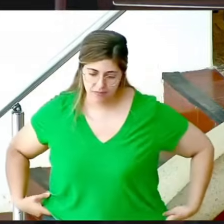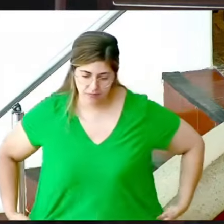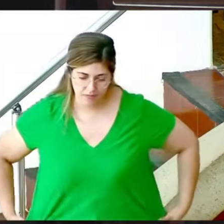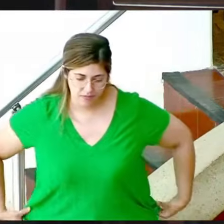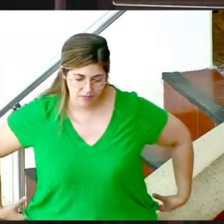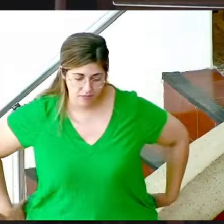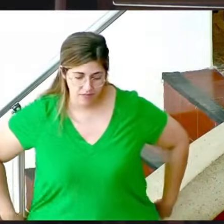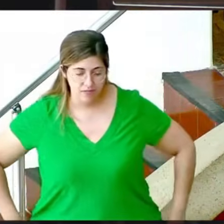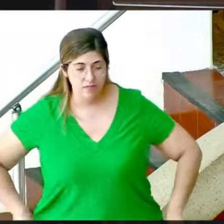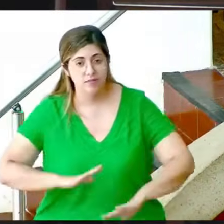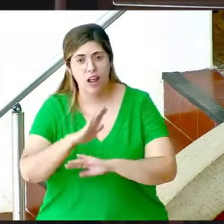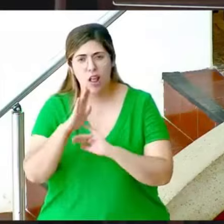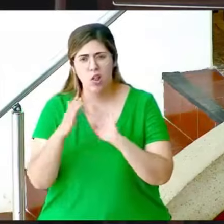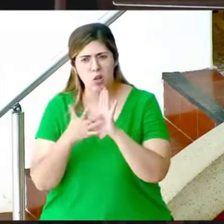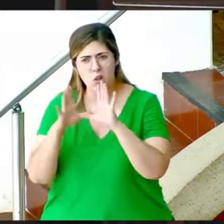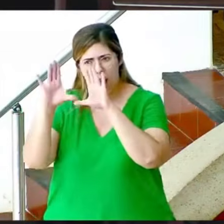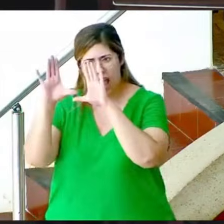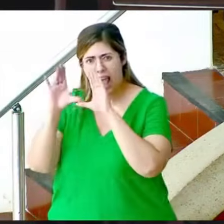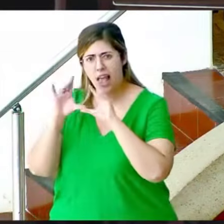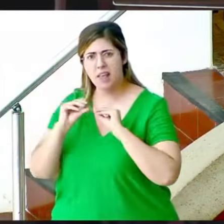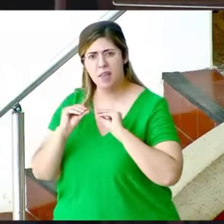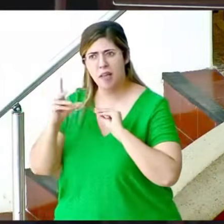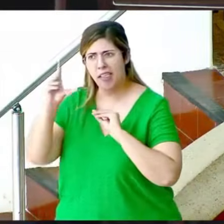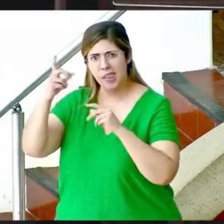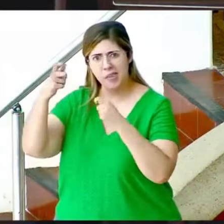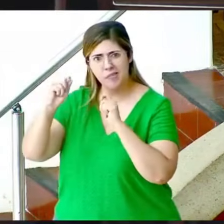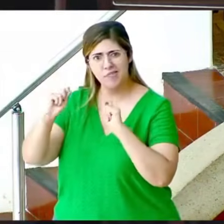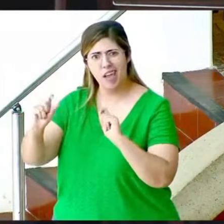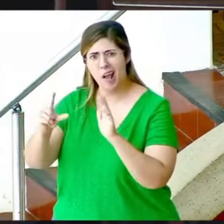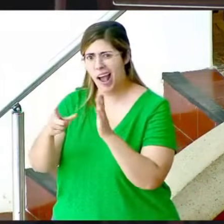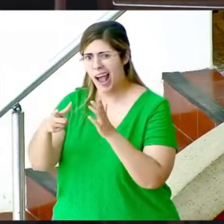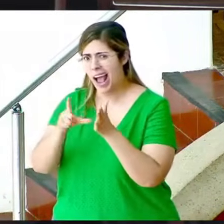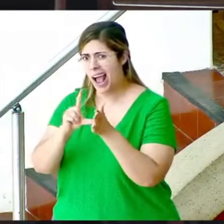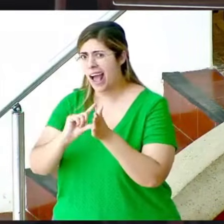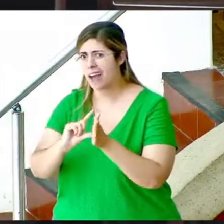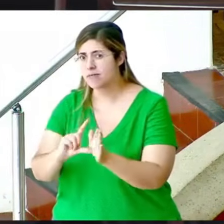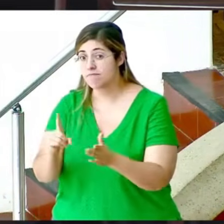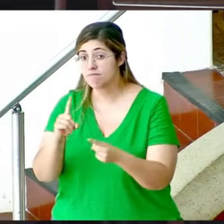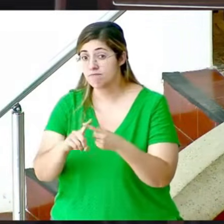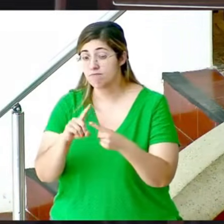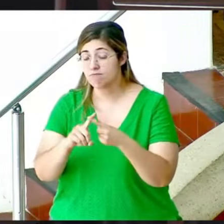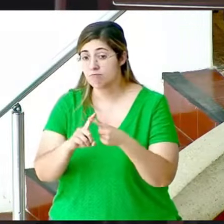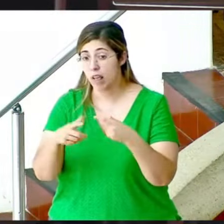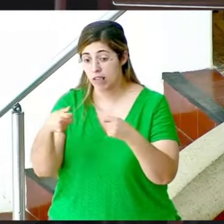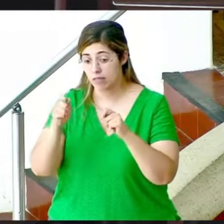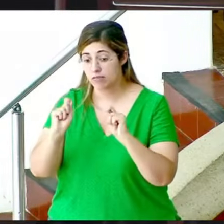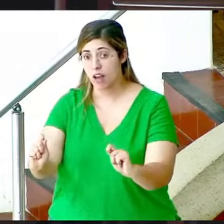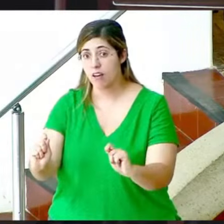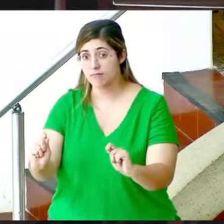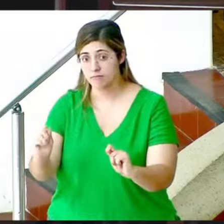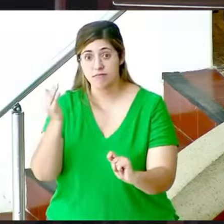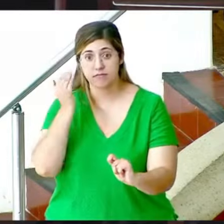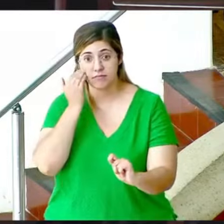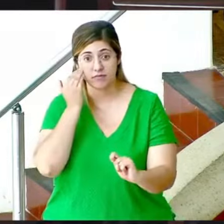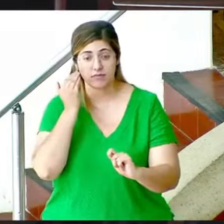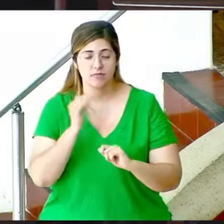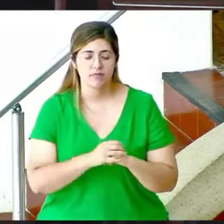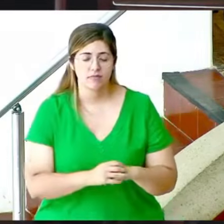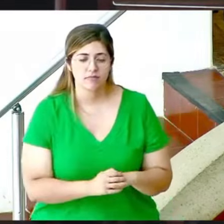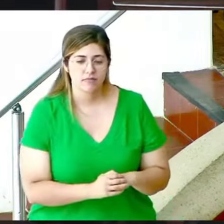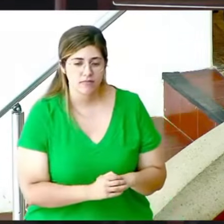que tudo aquilo que recebemos, Deus já planejou tudo antes. Tudo tem um motivo, tudo tem uma causa. Romanos 12, 6 e